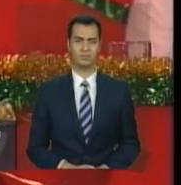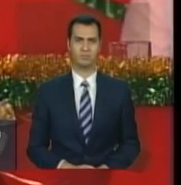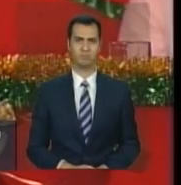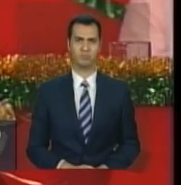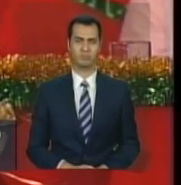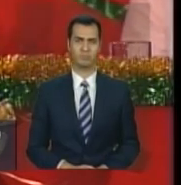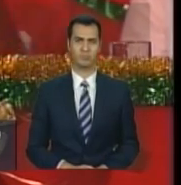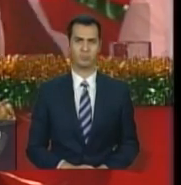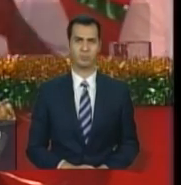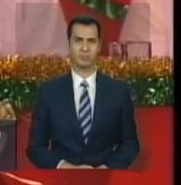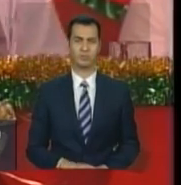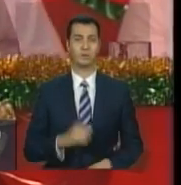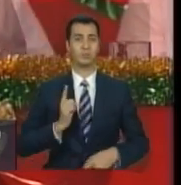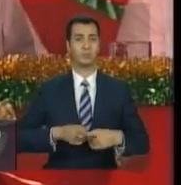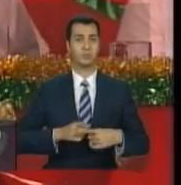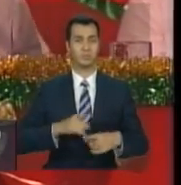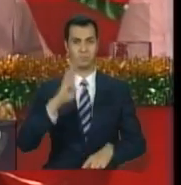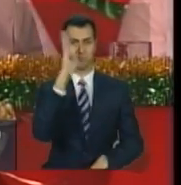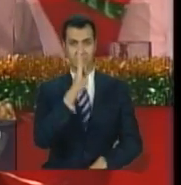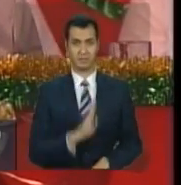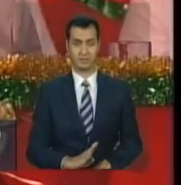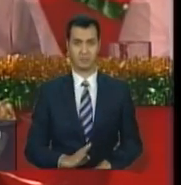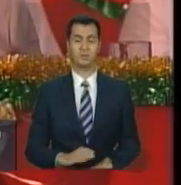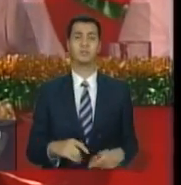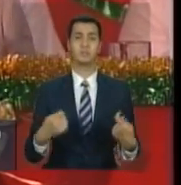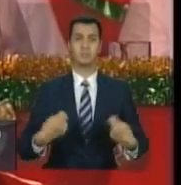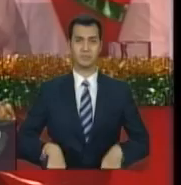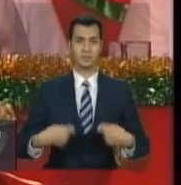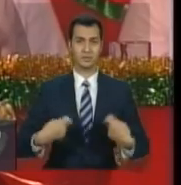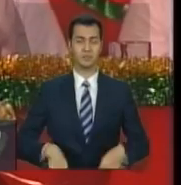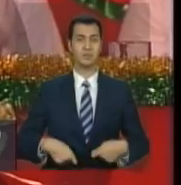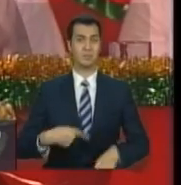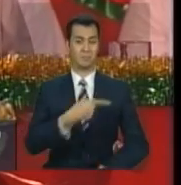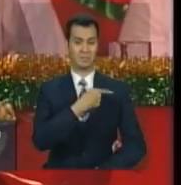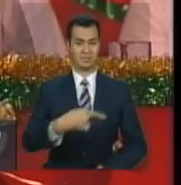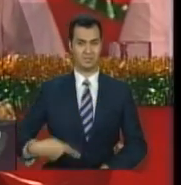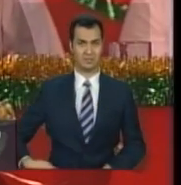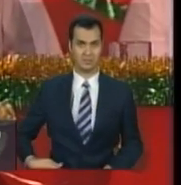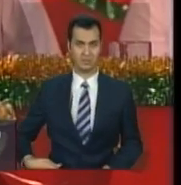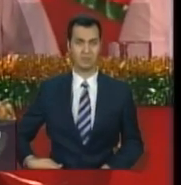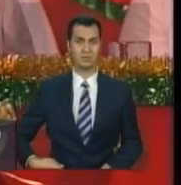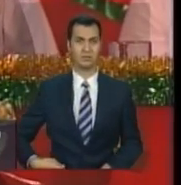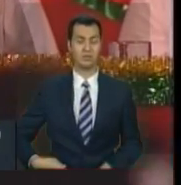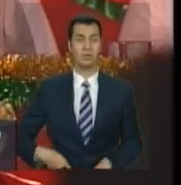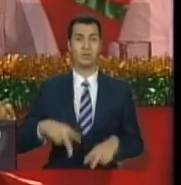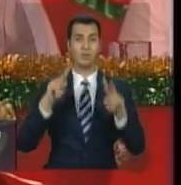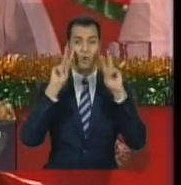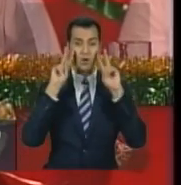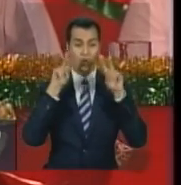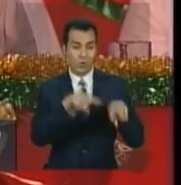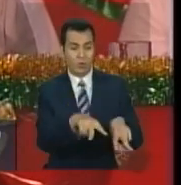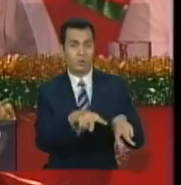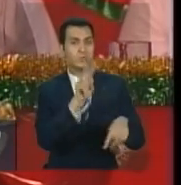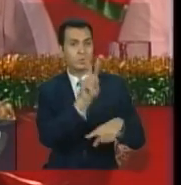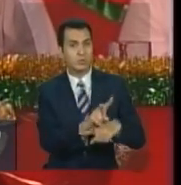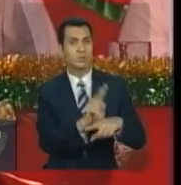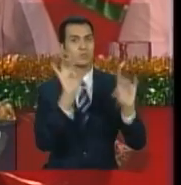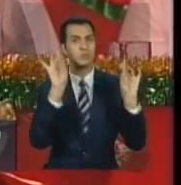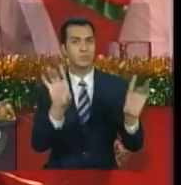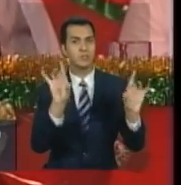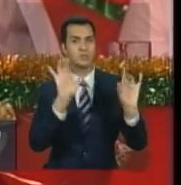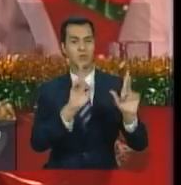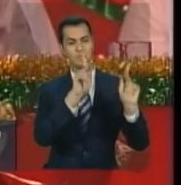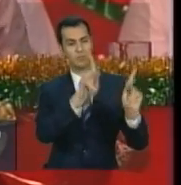Porque o nosso país precisa, sim, que o presidente e a presidenta olhem para as